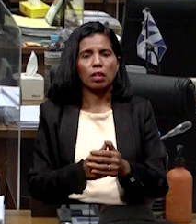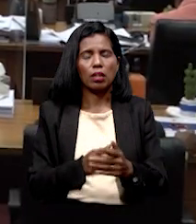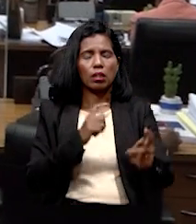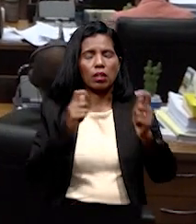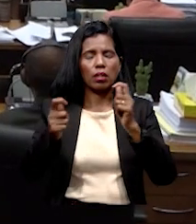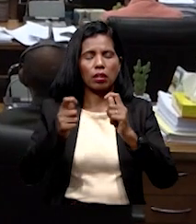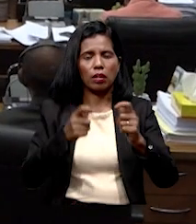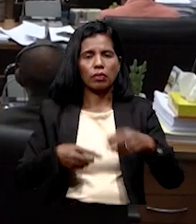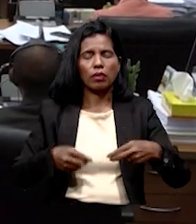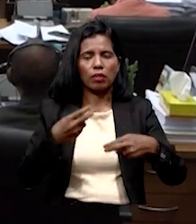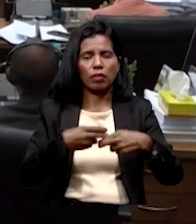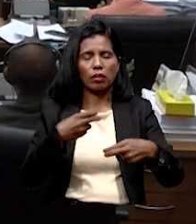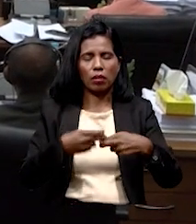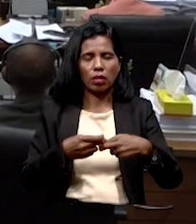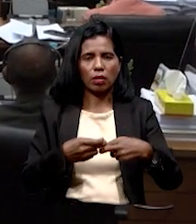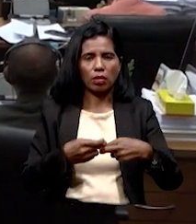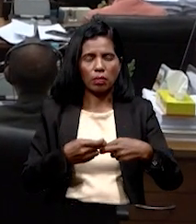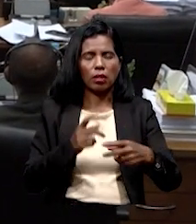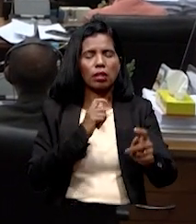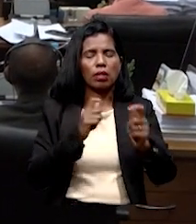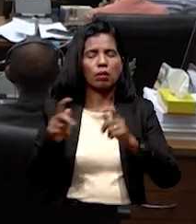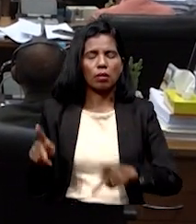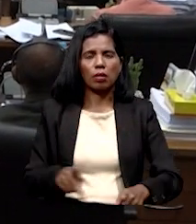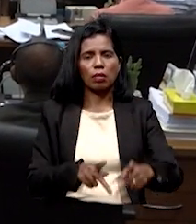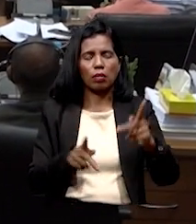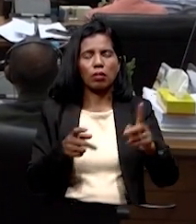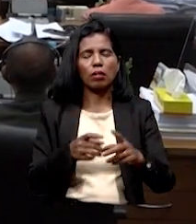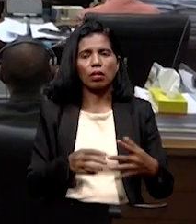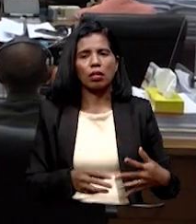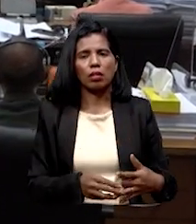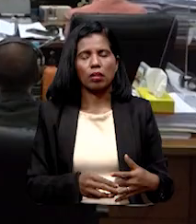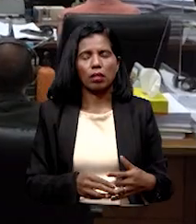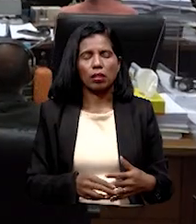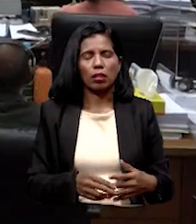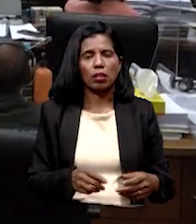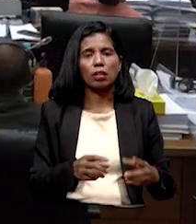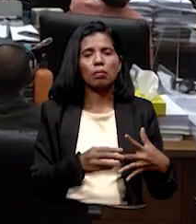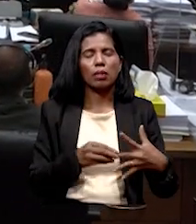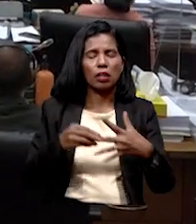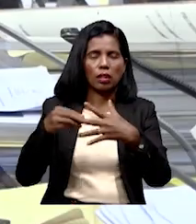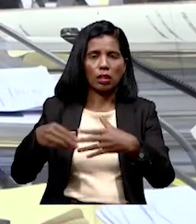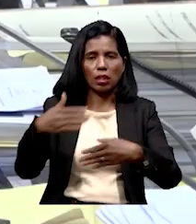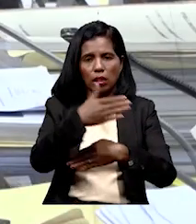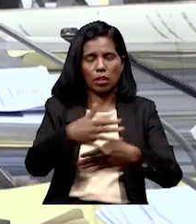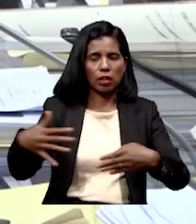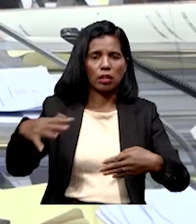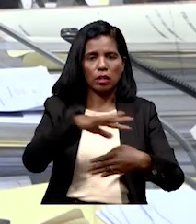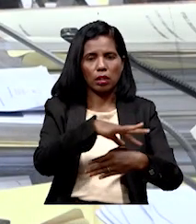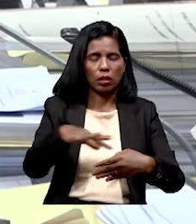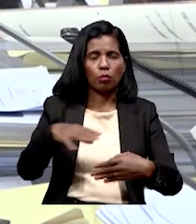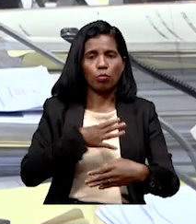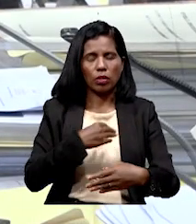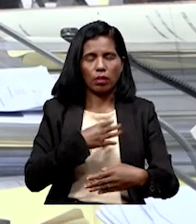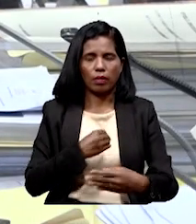balum, dificulta fale movimento transporte público, liu-liu zebra cross sira. E há minutos